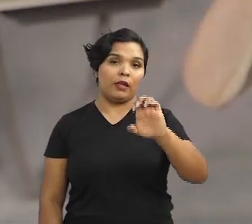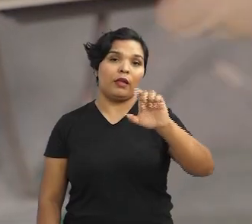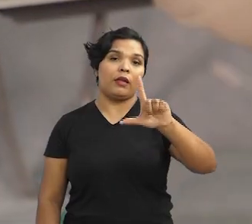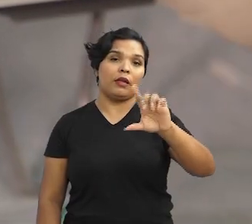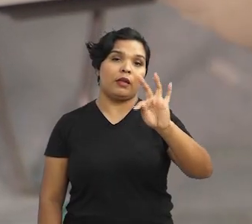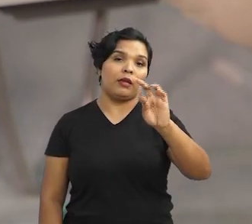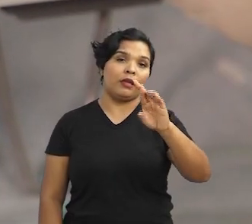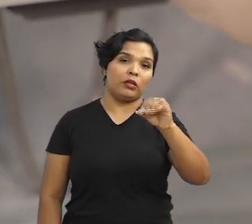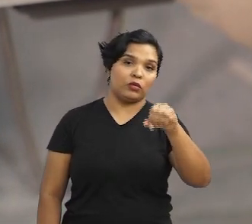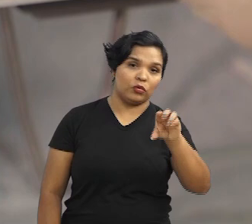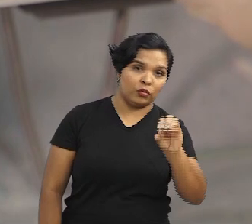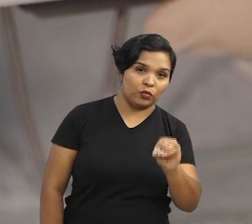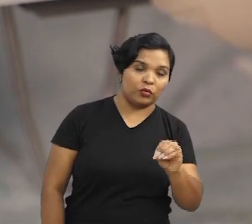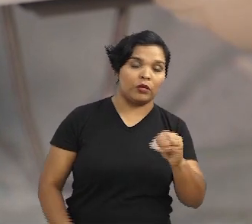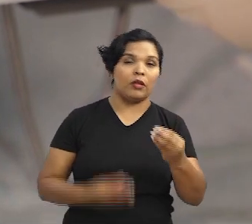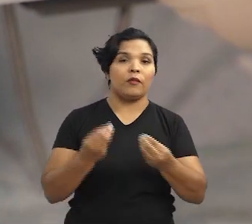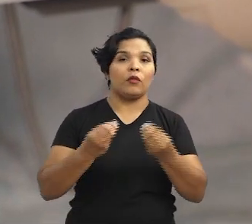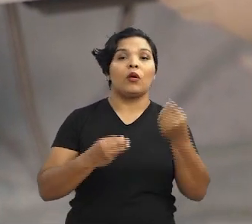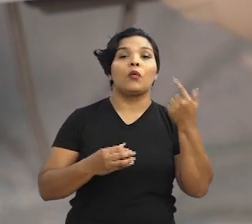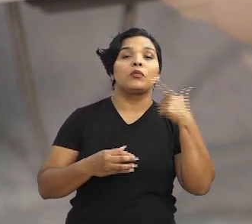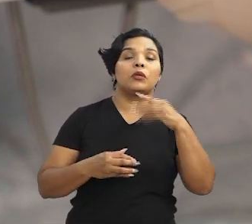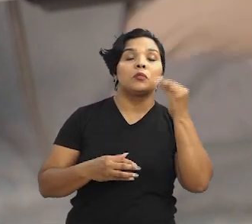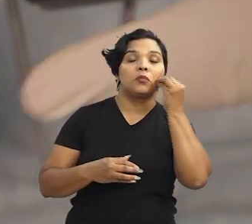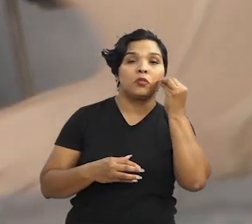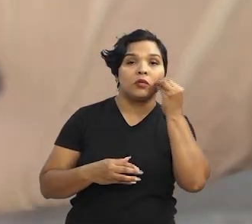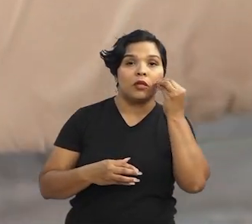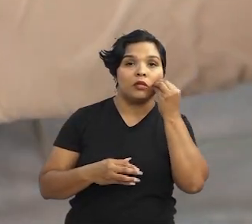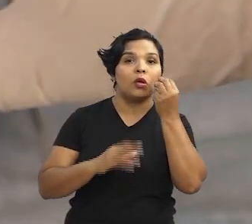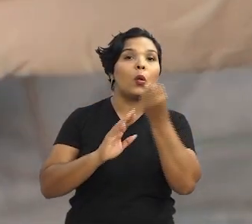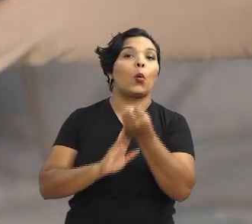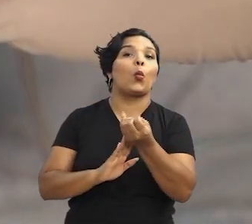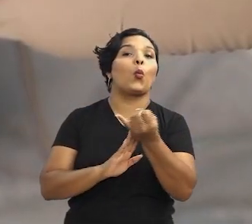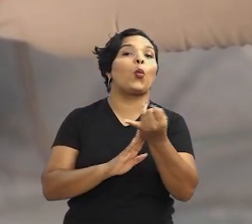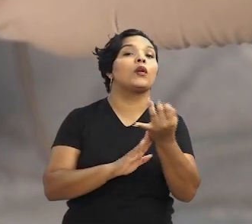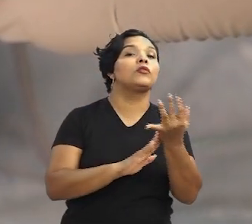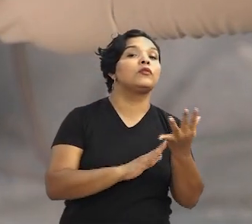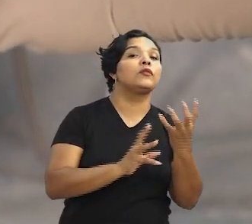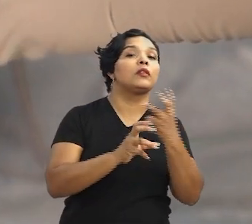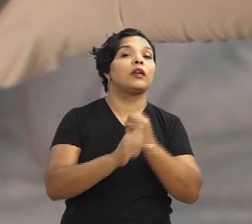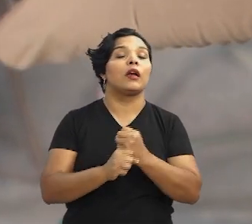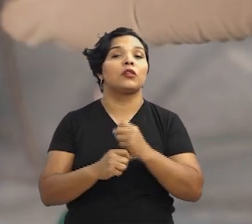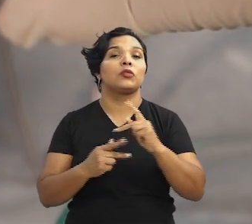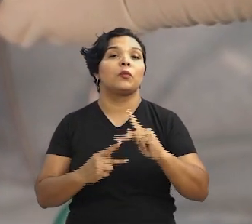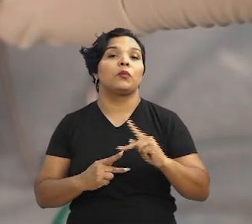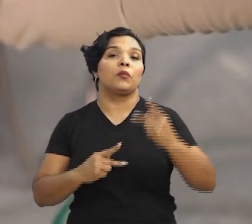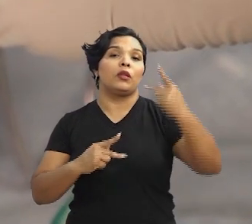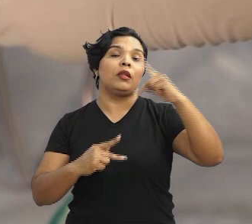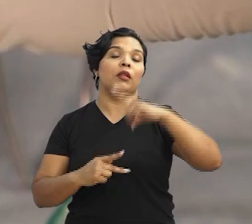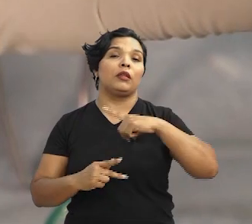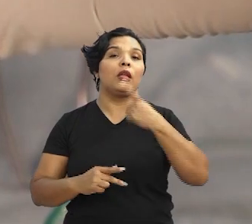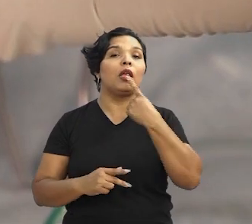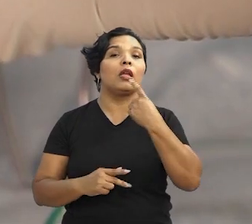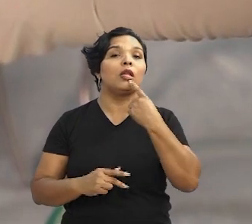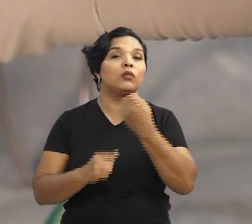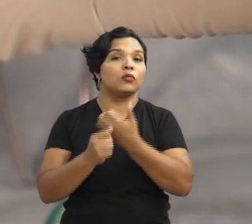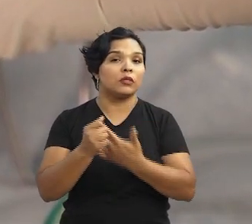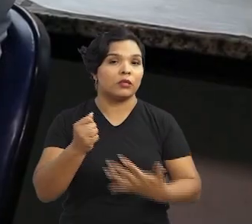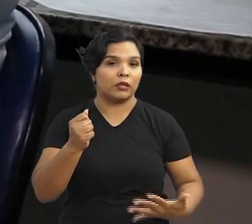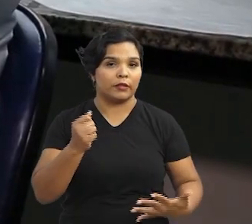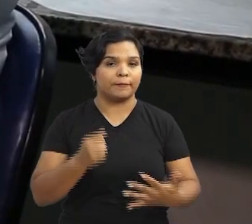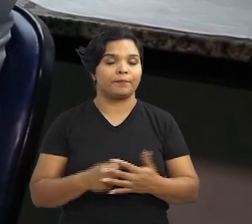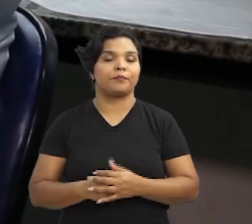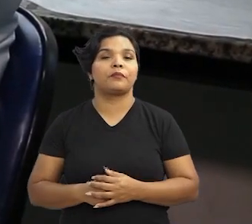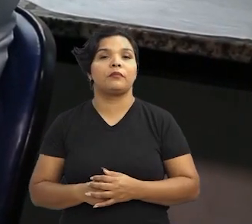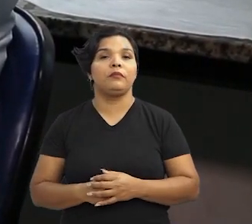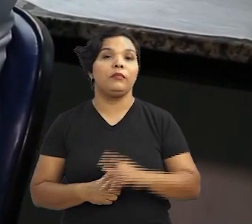e aqui a gente vai observar o resultado do teste e quantificar, né, quanto de proteína tem no sangue.